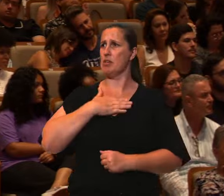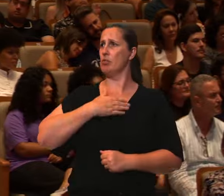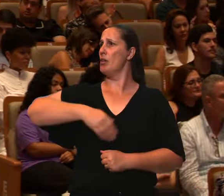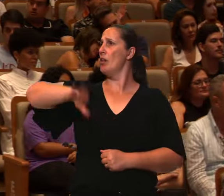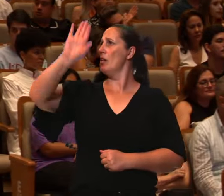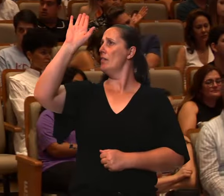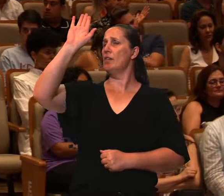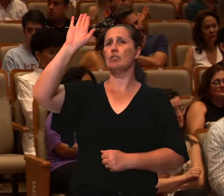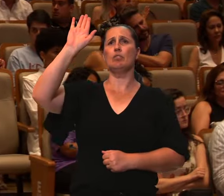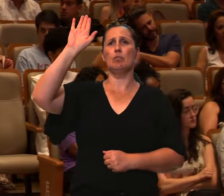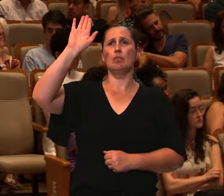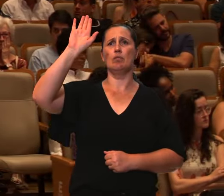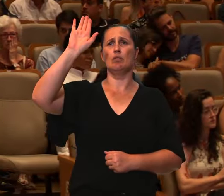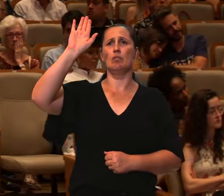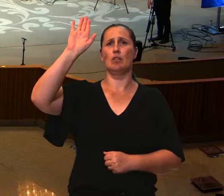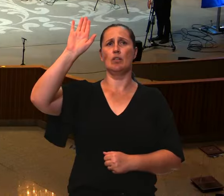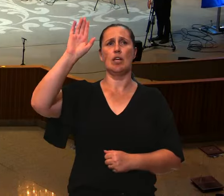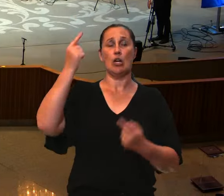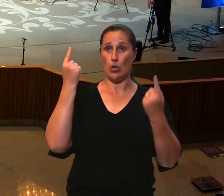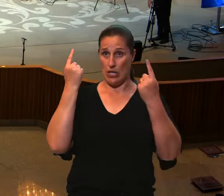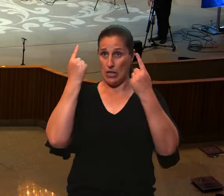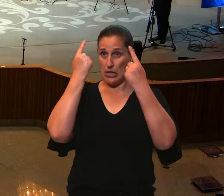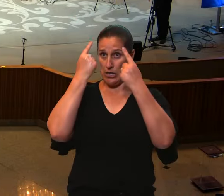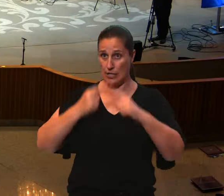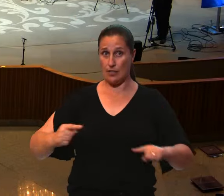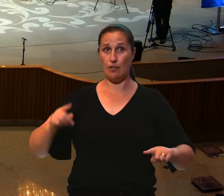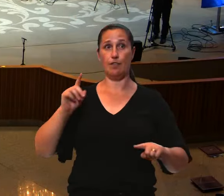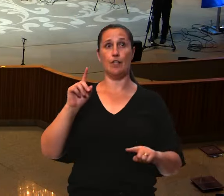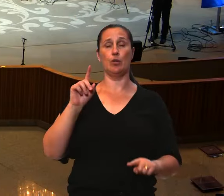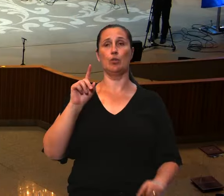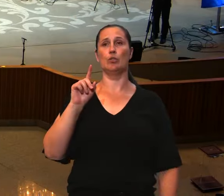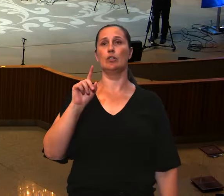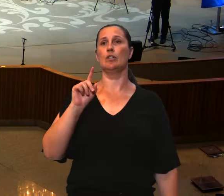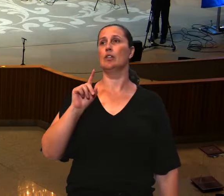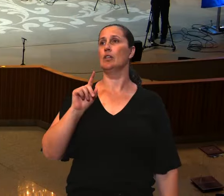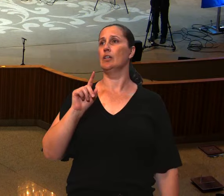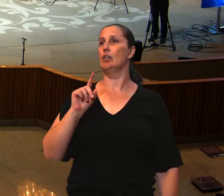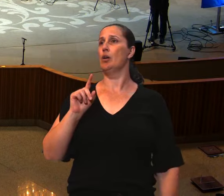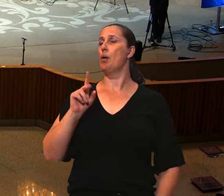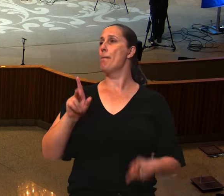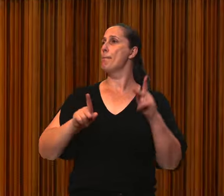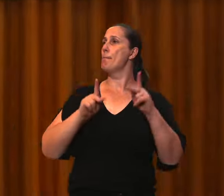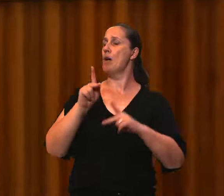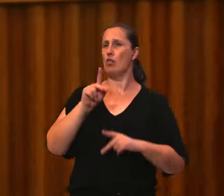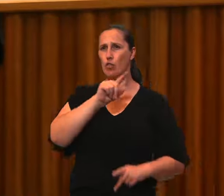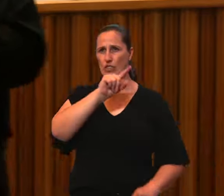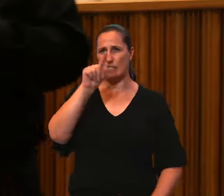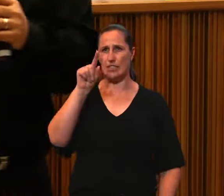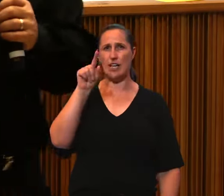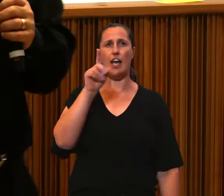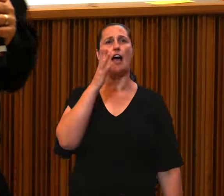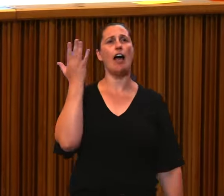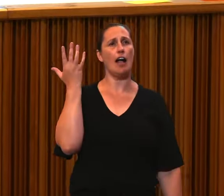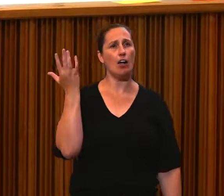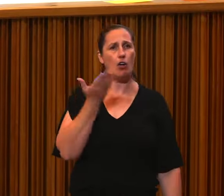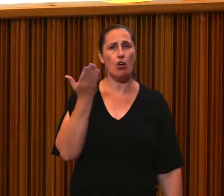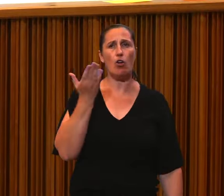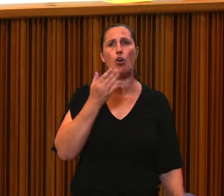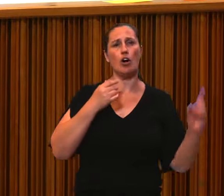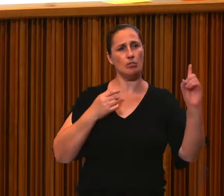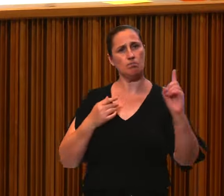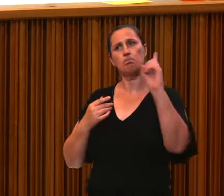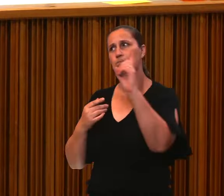levante uma das suas mãos agora vou dar um desafio grande pro povo que tá lá em cima e pro povo que tá aqui embaixo você sai daí e vem aqui comigo